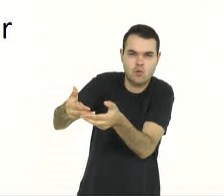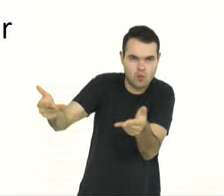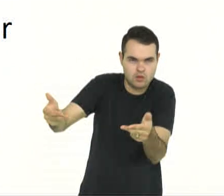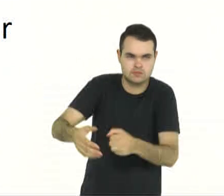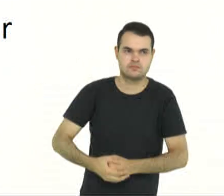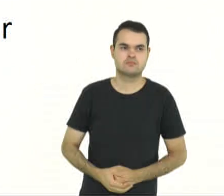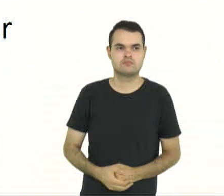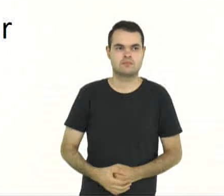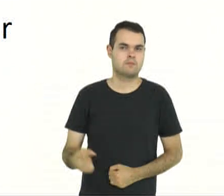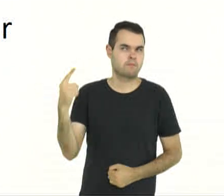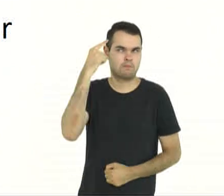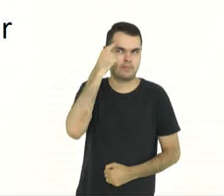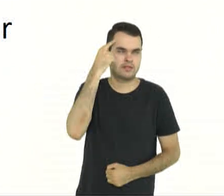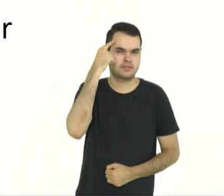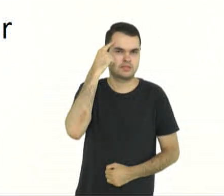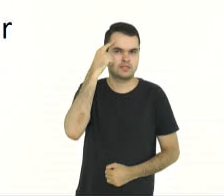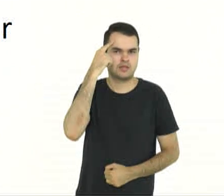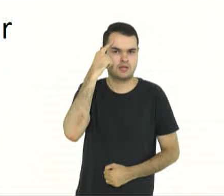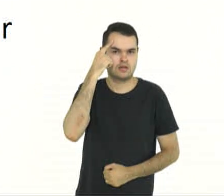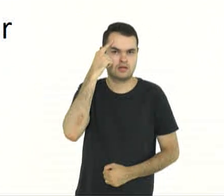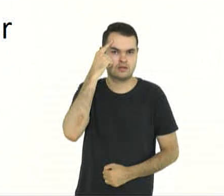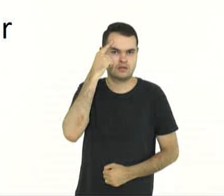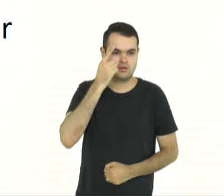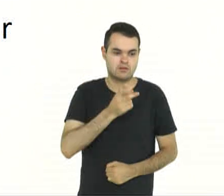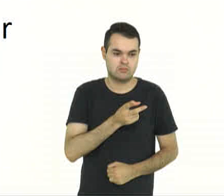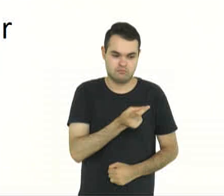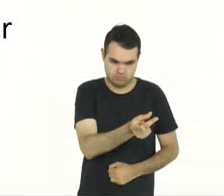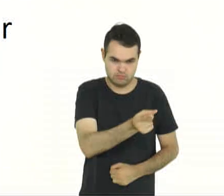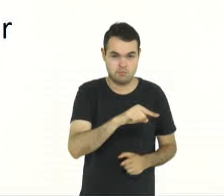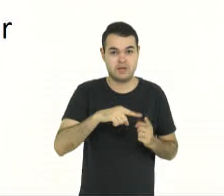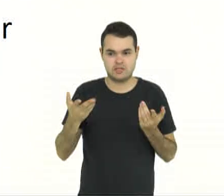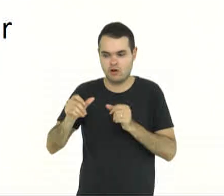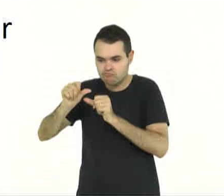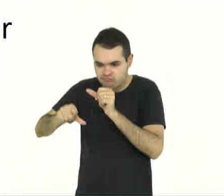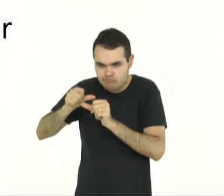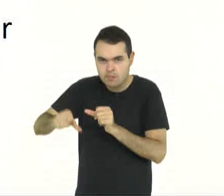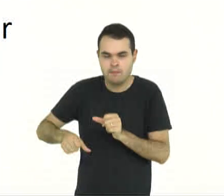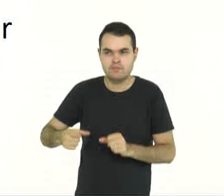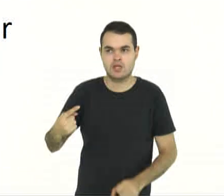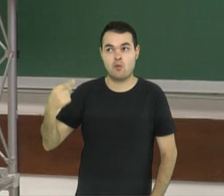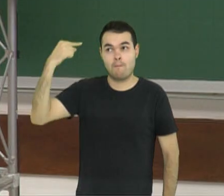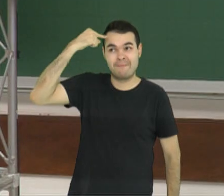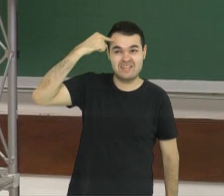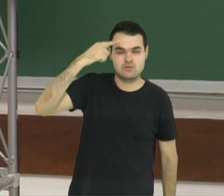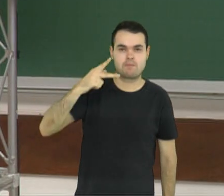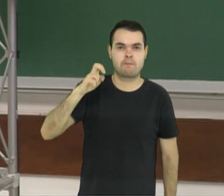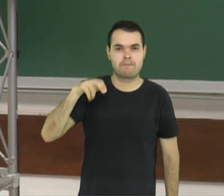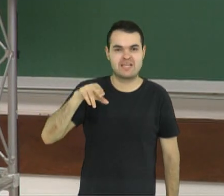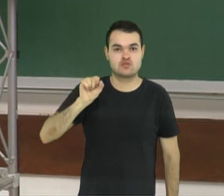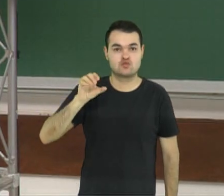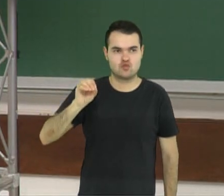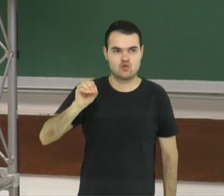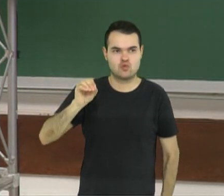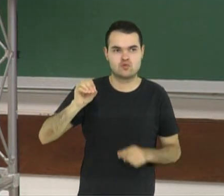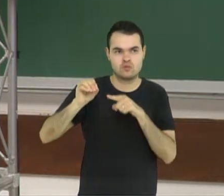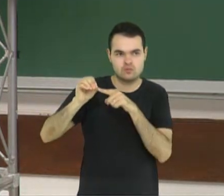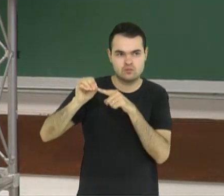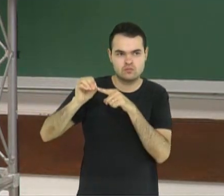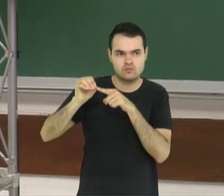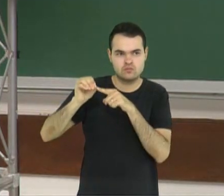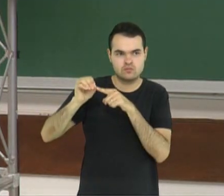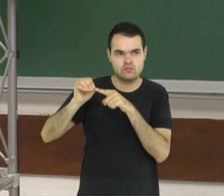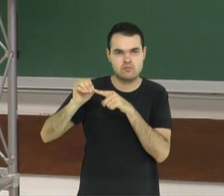Então, o verbo pensar não está conjugado. Agora aqui ele está conjugado, ó. Pienso, eu, né? Eu penso em começar uma